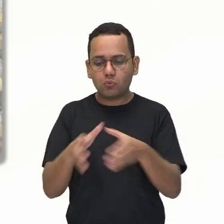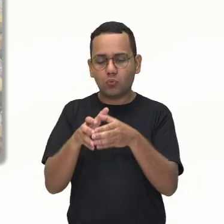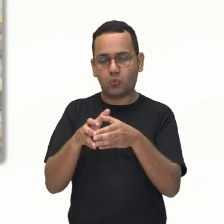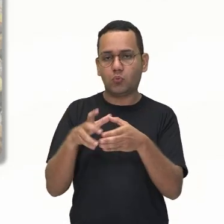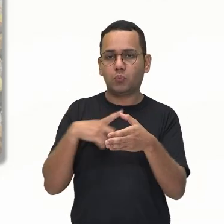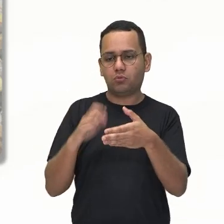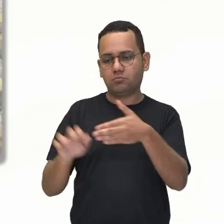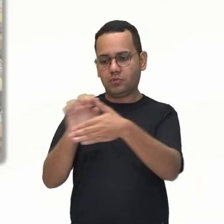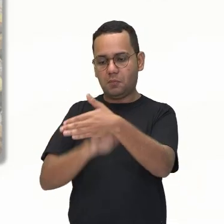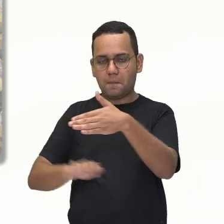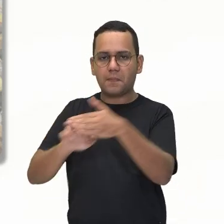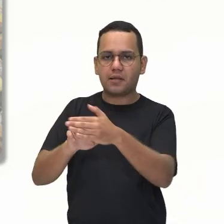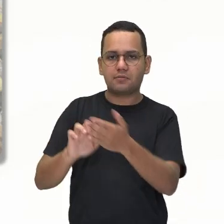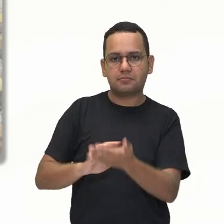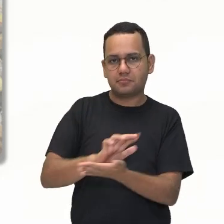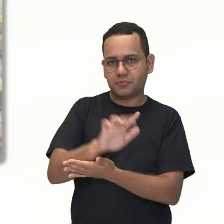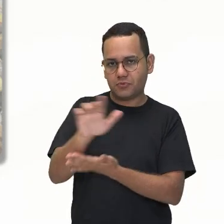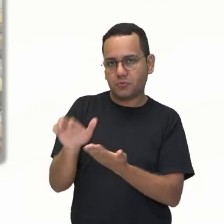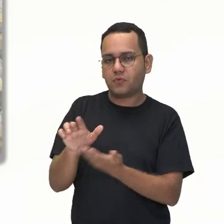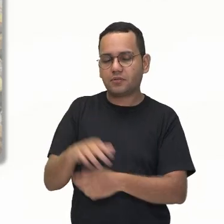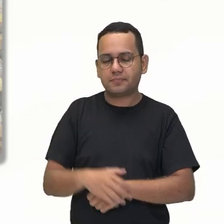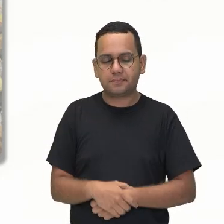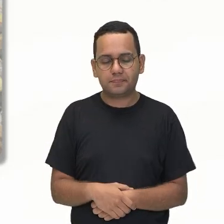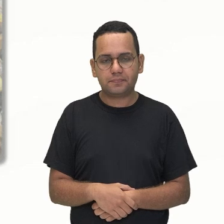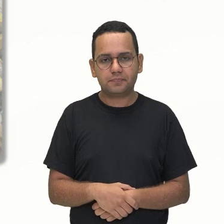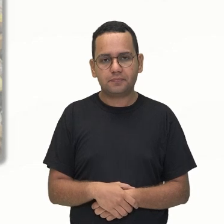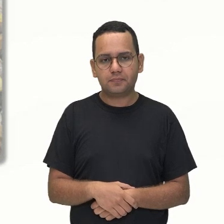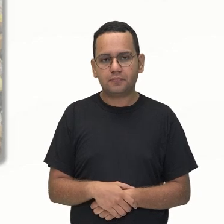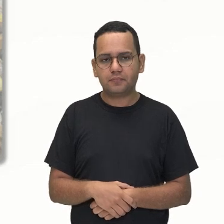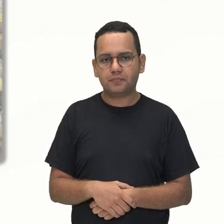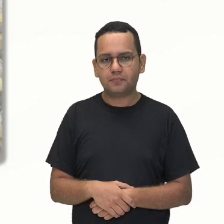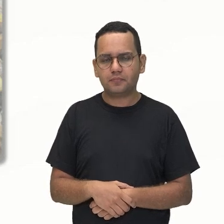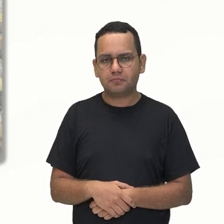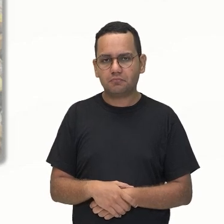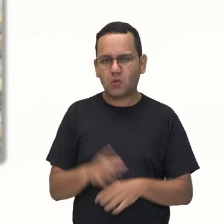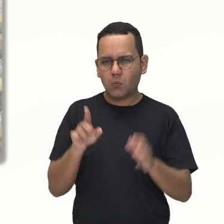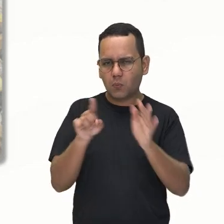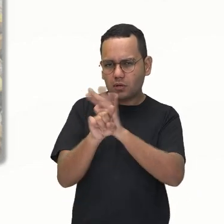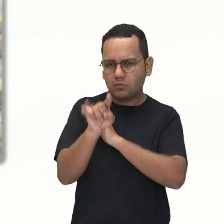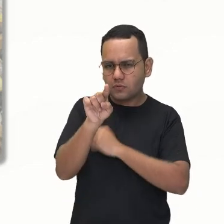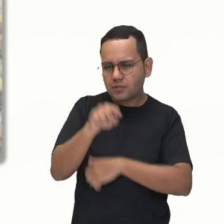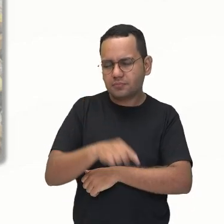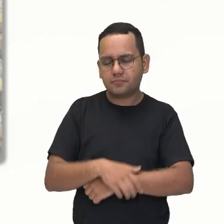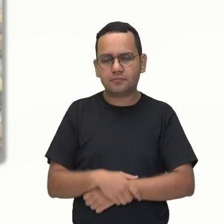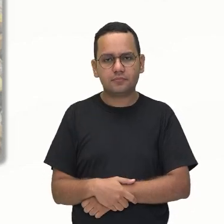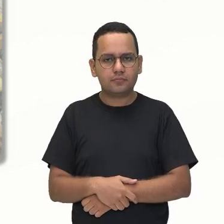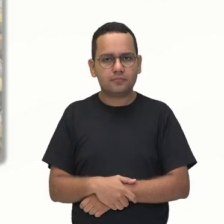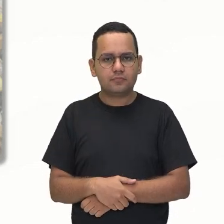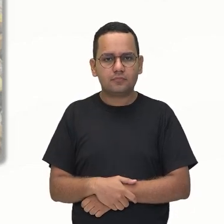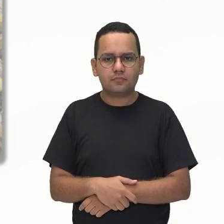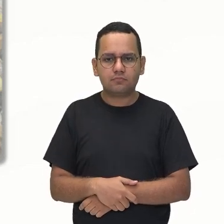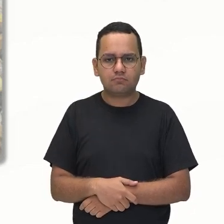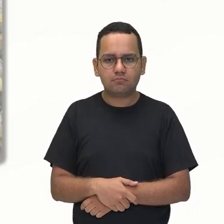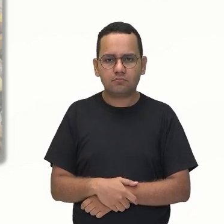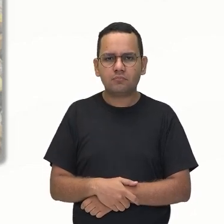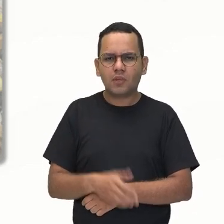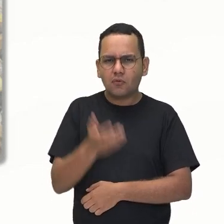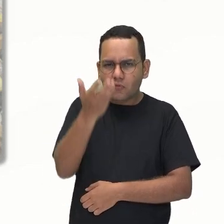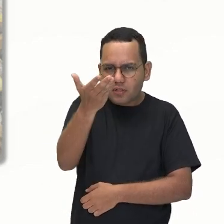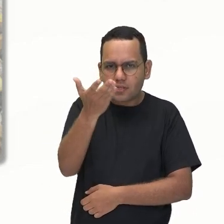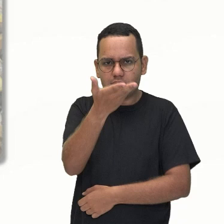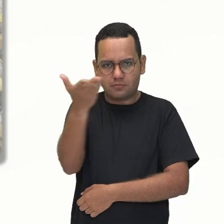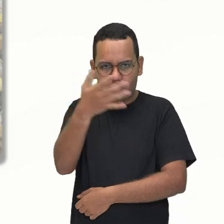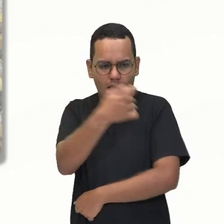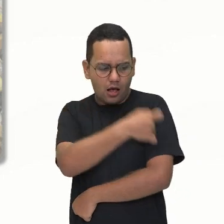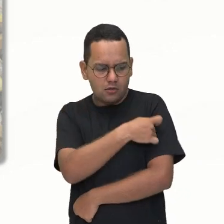empreendimentos industriais. E aí eu volto a perguntar de você, qual é a sua ação, o seu impacto no